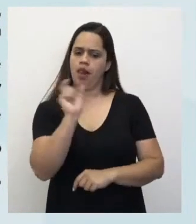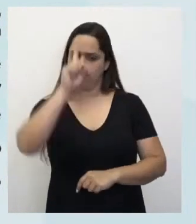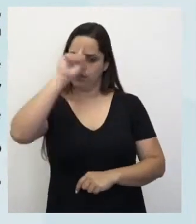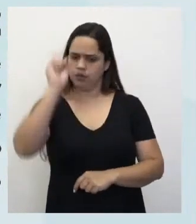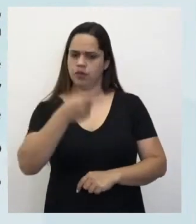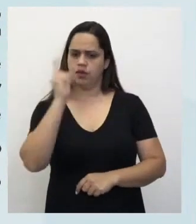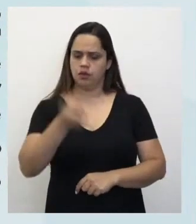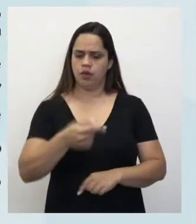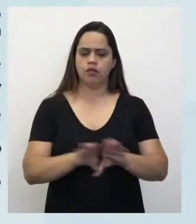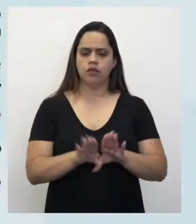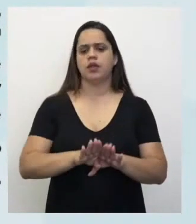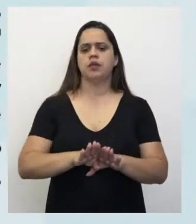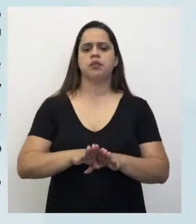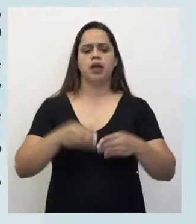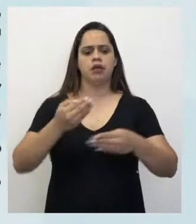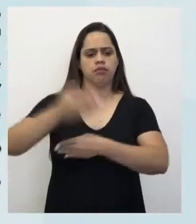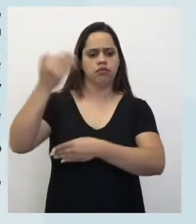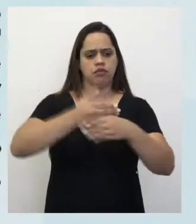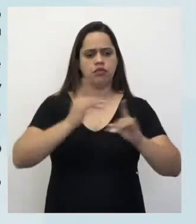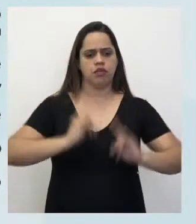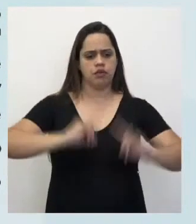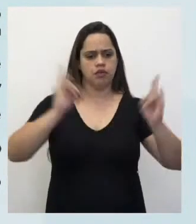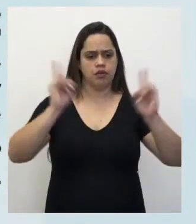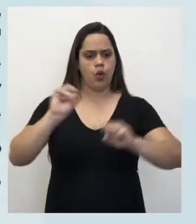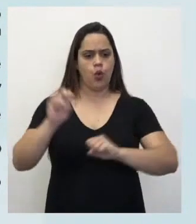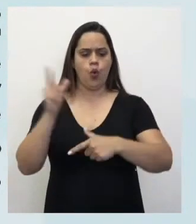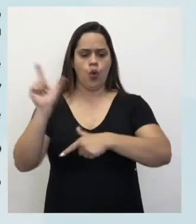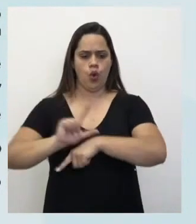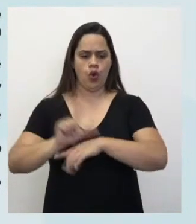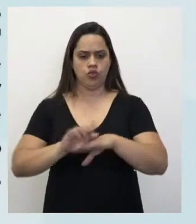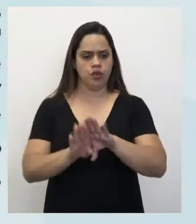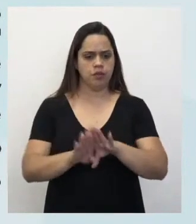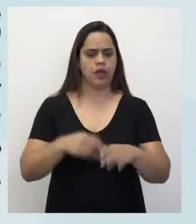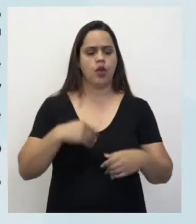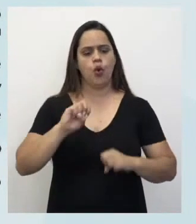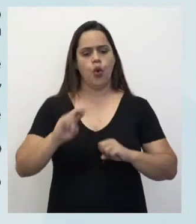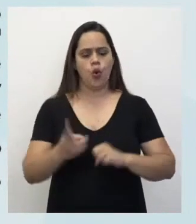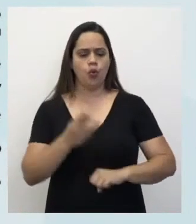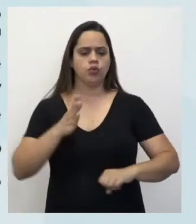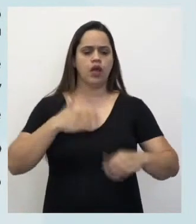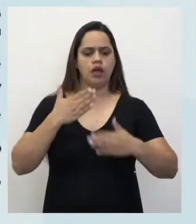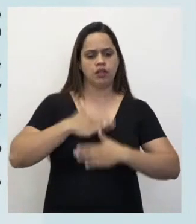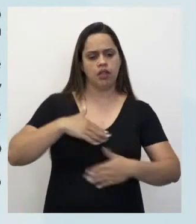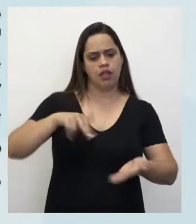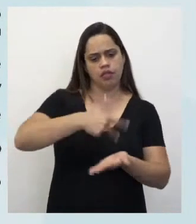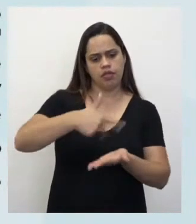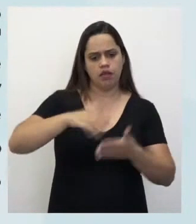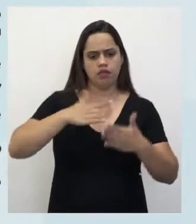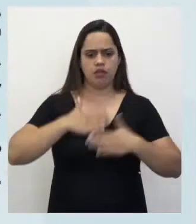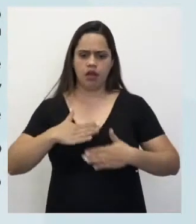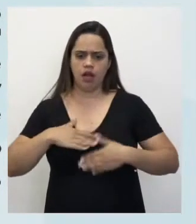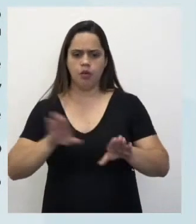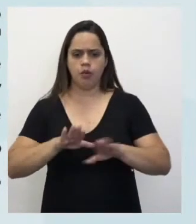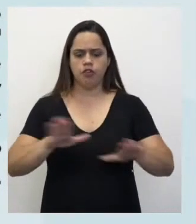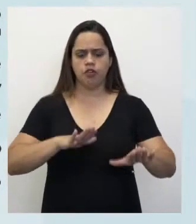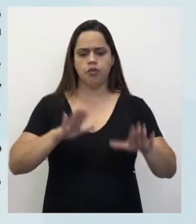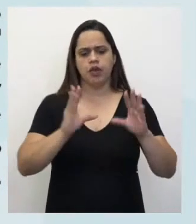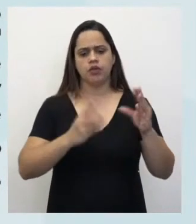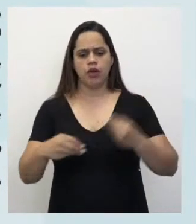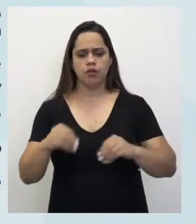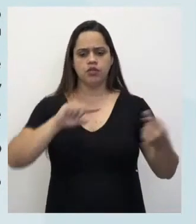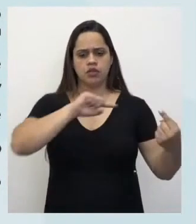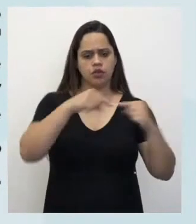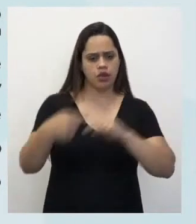da dança, com movimentos suaves e sincronizados, simulando o caminhar despreocupado pelas ruas com um toque de sonhador romantismo,